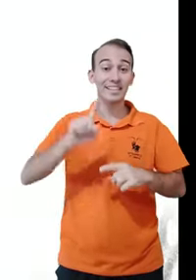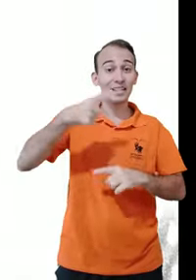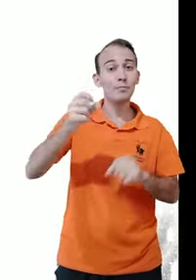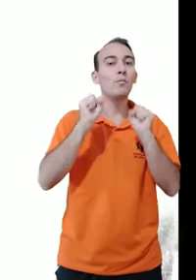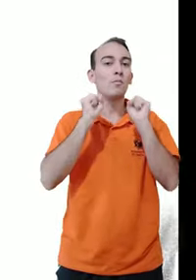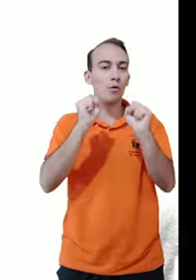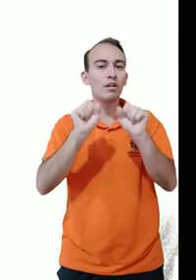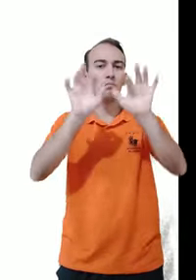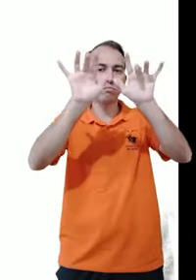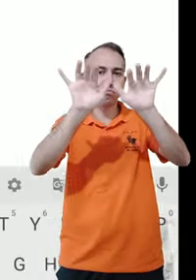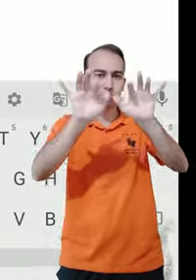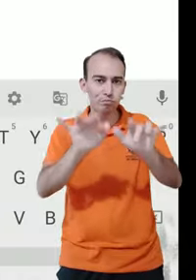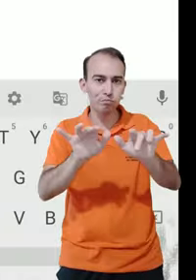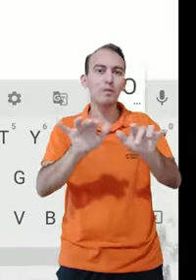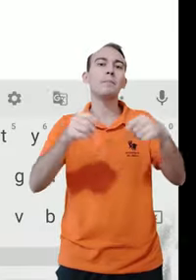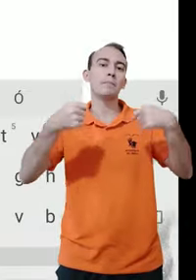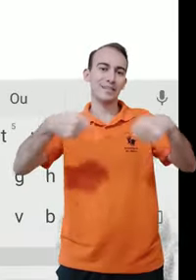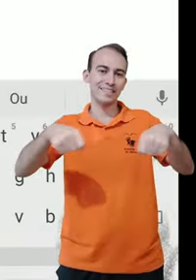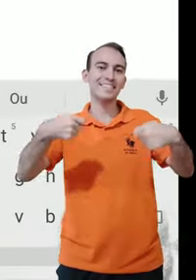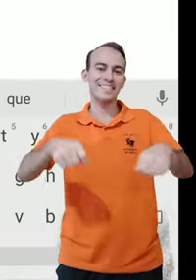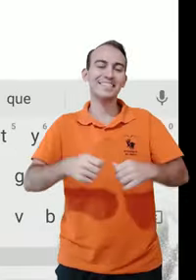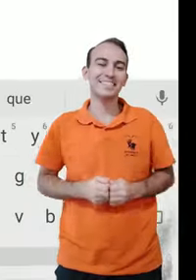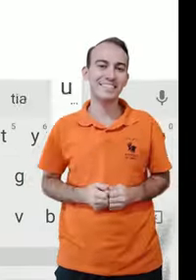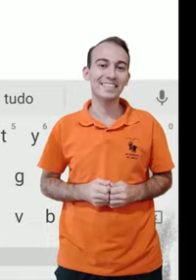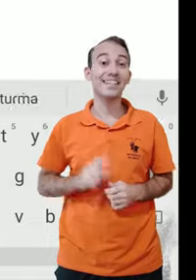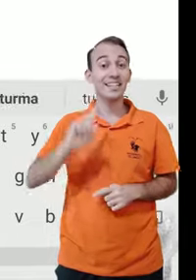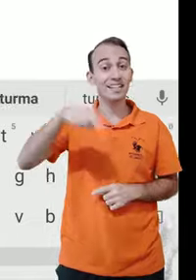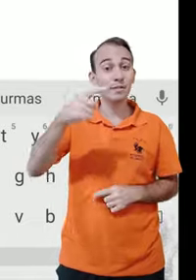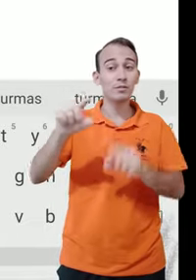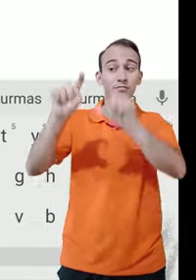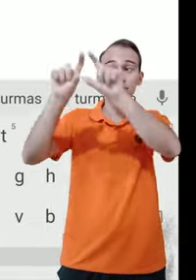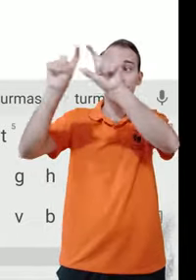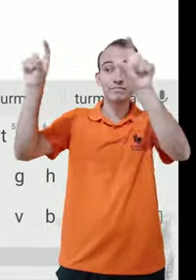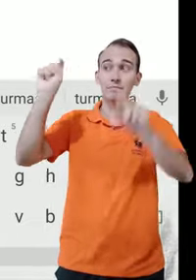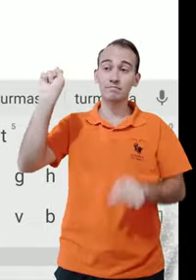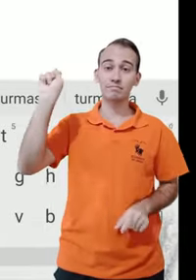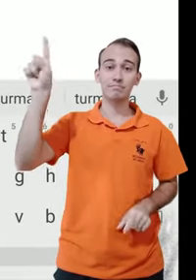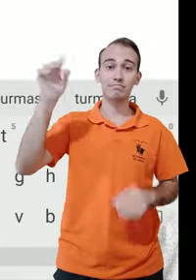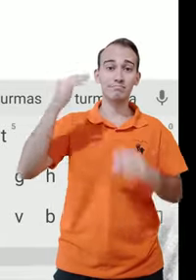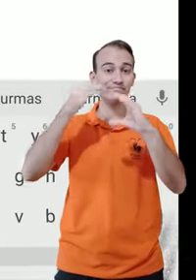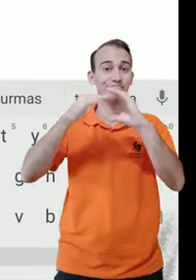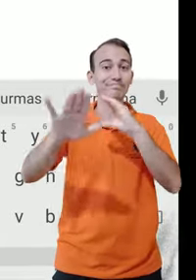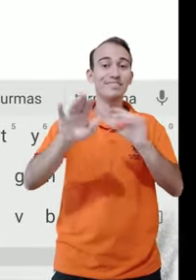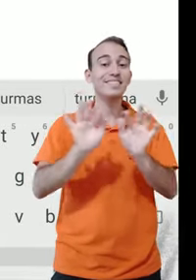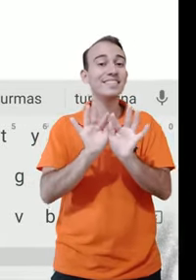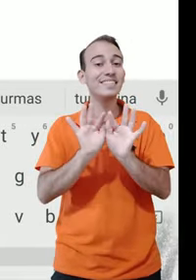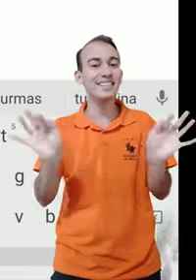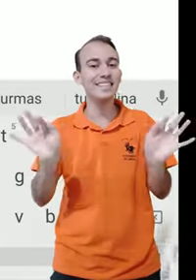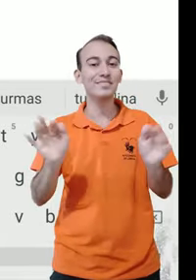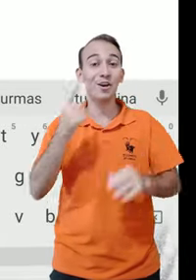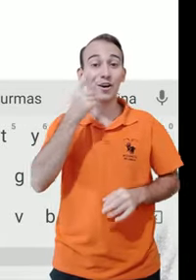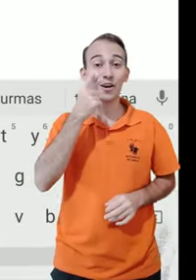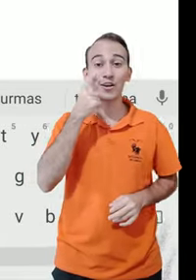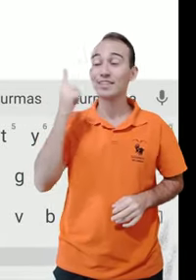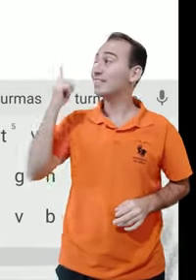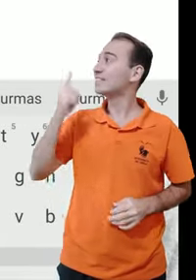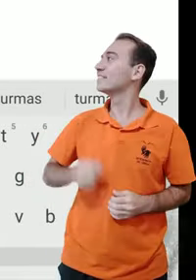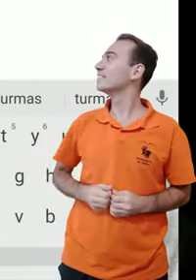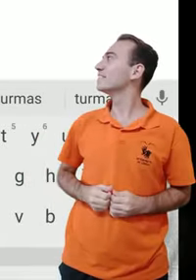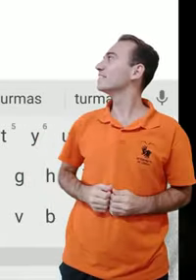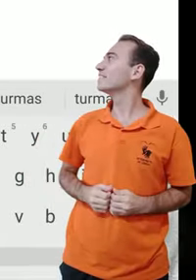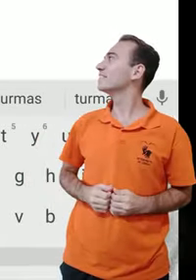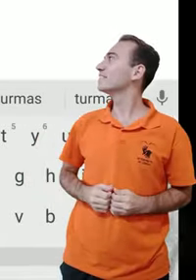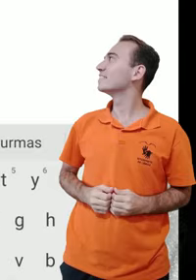e para postar é necessário digitar algo no campo compartilhar com sua turma e agora vamos clicar em